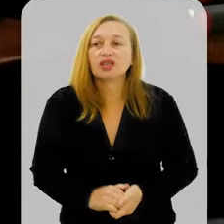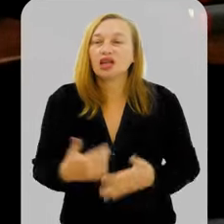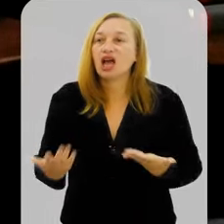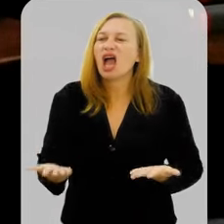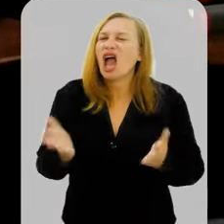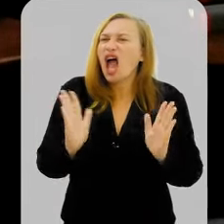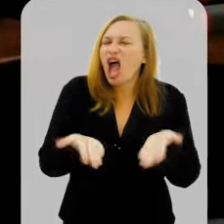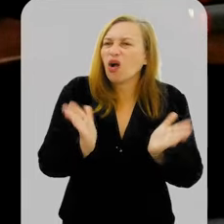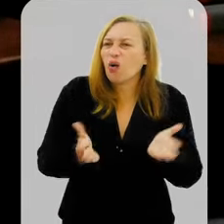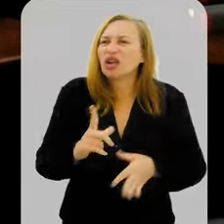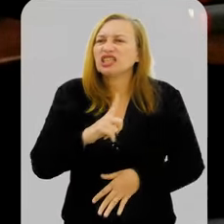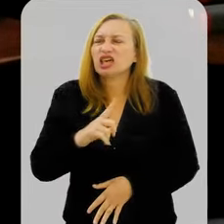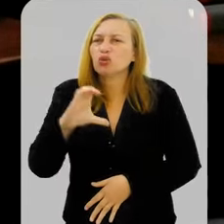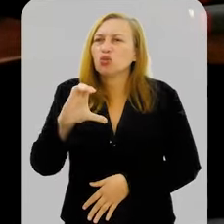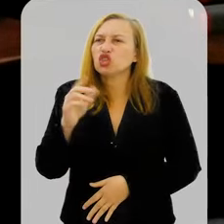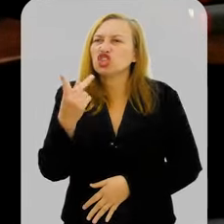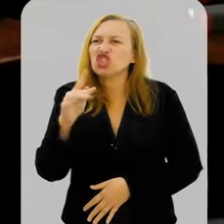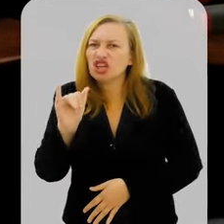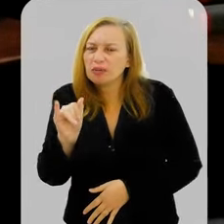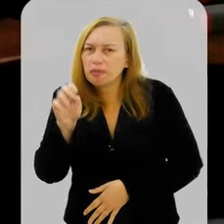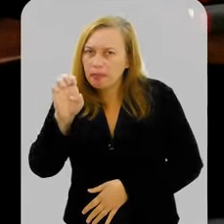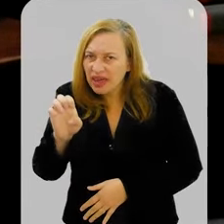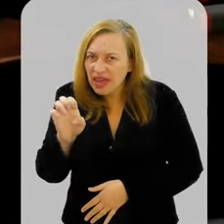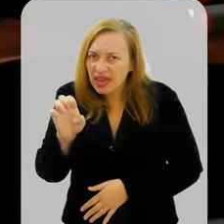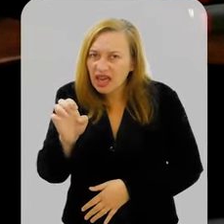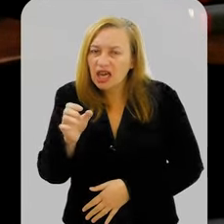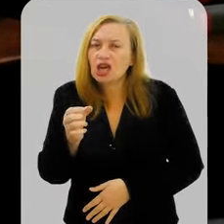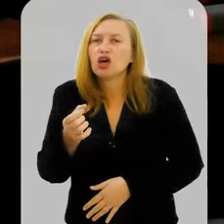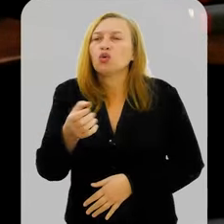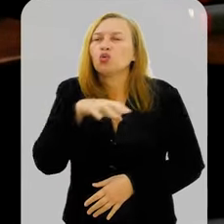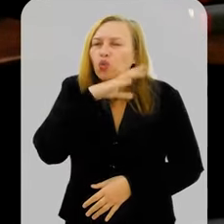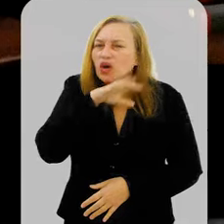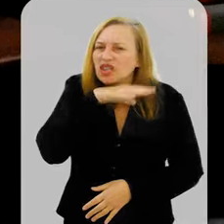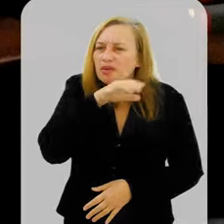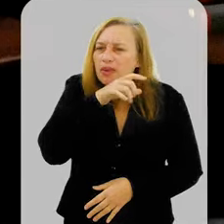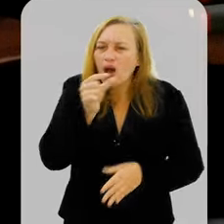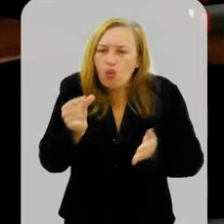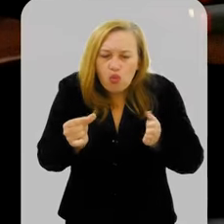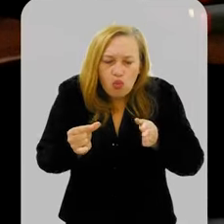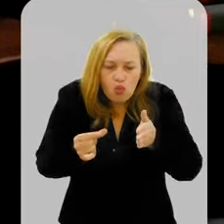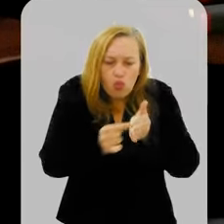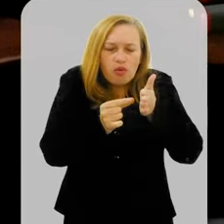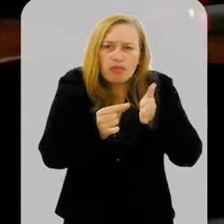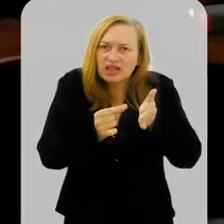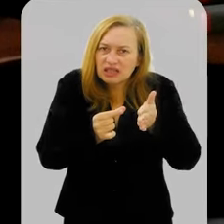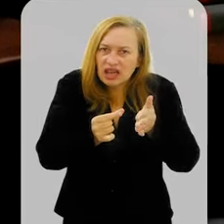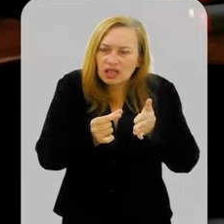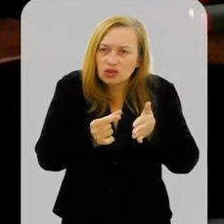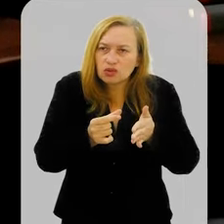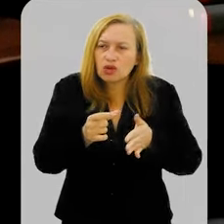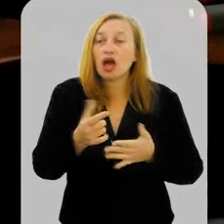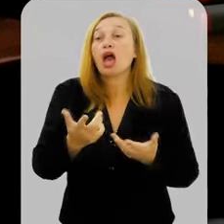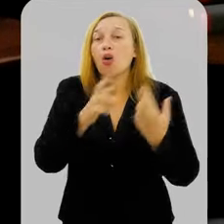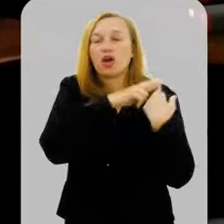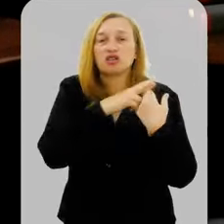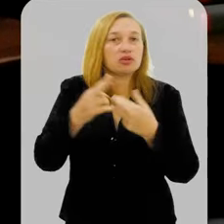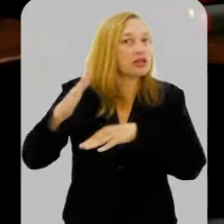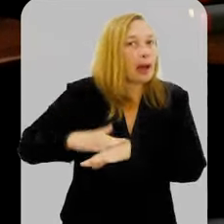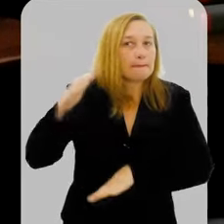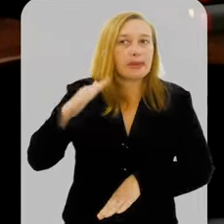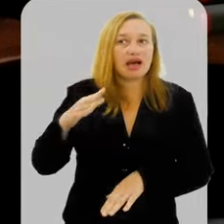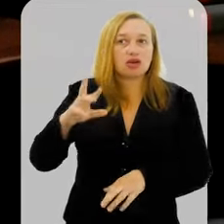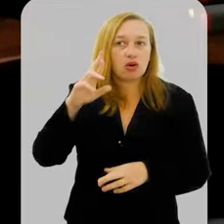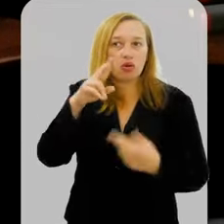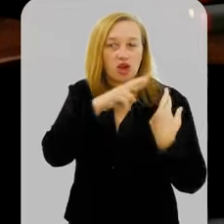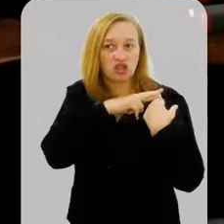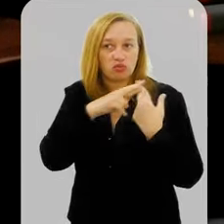de que as pessoas podem implantar o chip, né, no animal. Ali tem todos os dados, você pode encontrar o animal e também dá uma responsabilidade